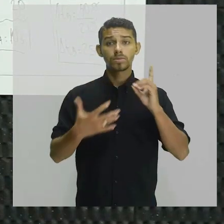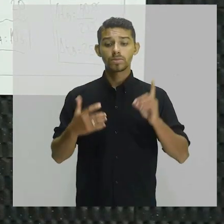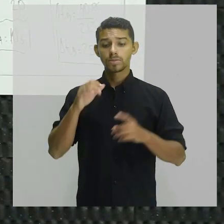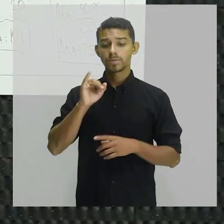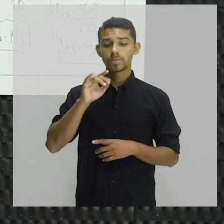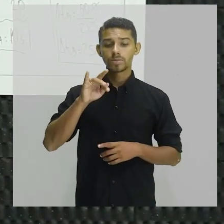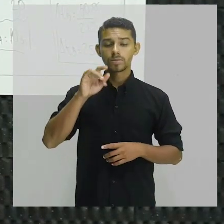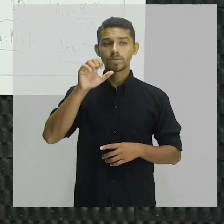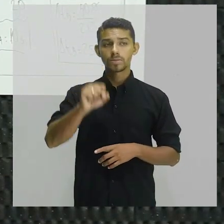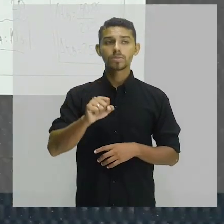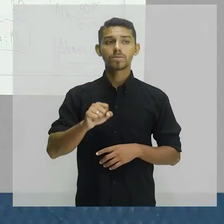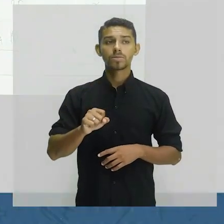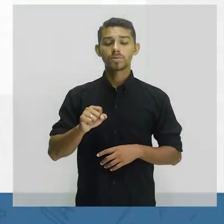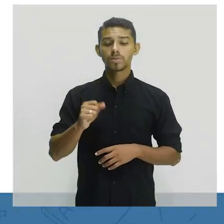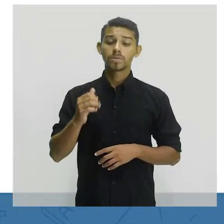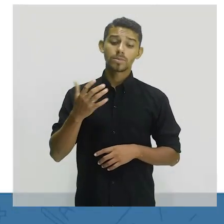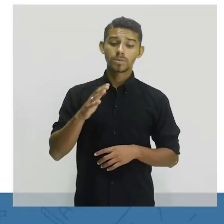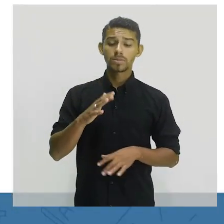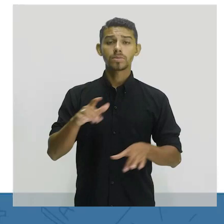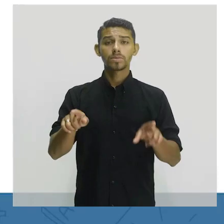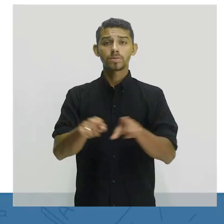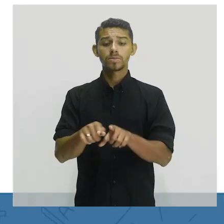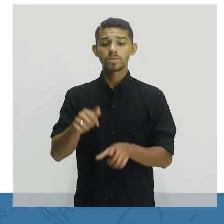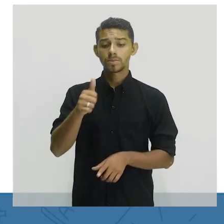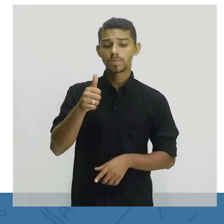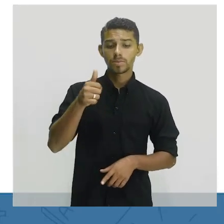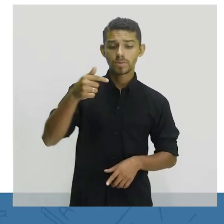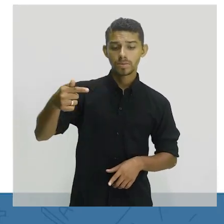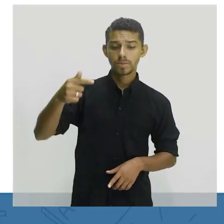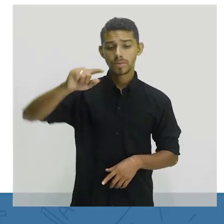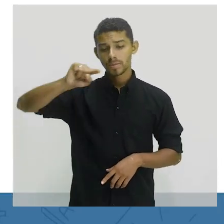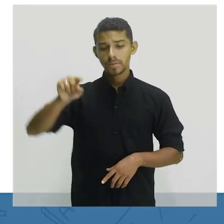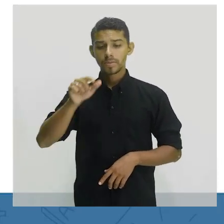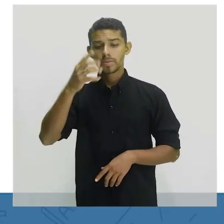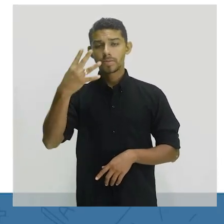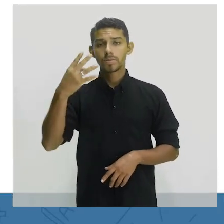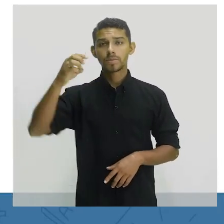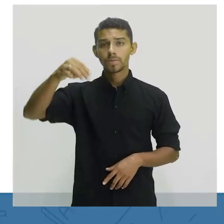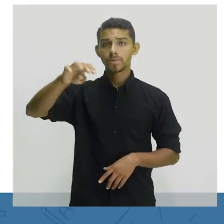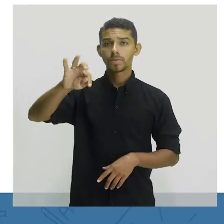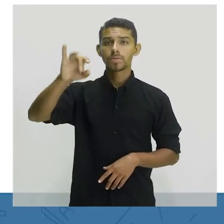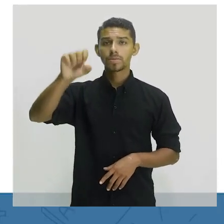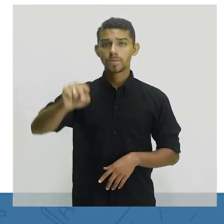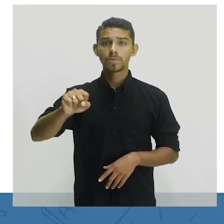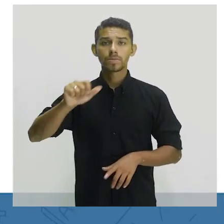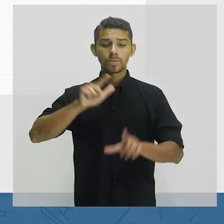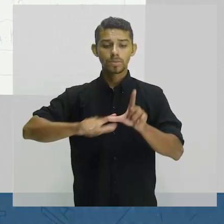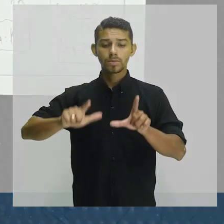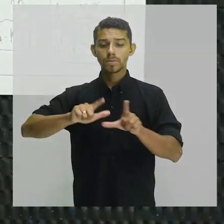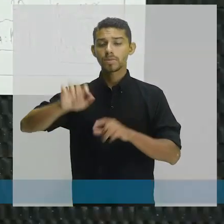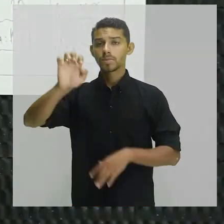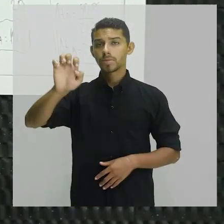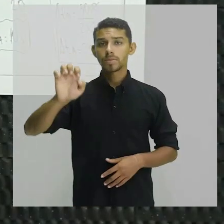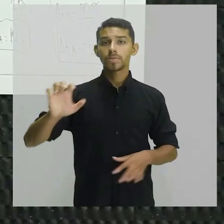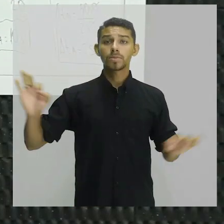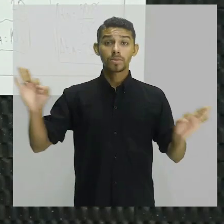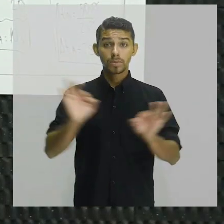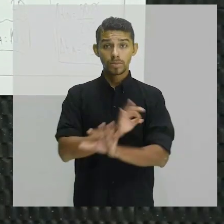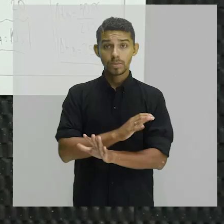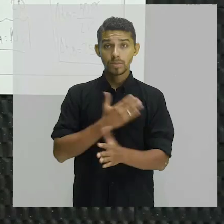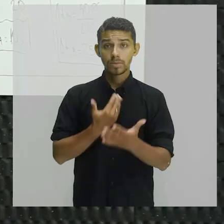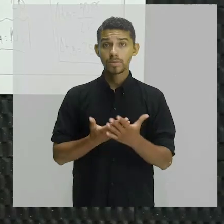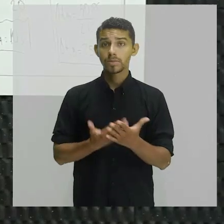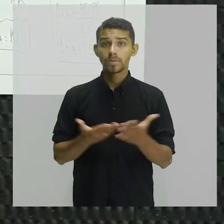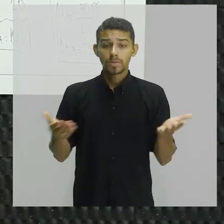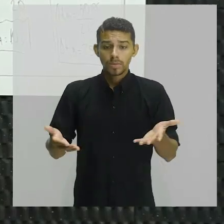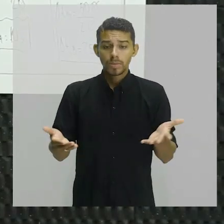hipotéticos, você vai encontrar que a resposta vai dar 17,4 metros, tá ok? Resposta lá na letra E. Então com isso, nós